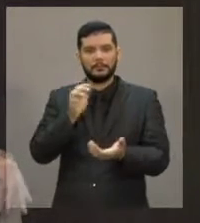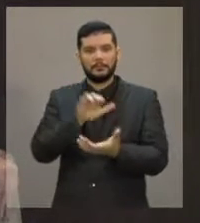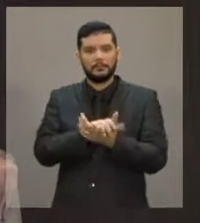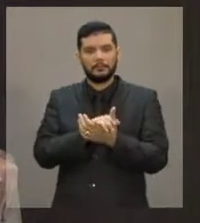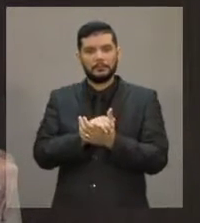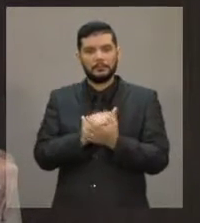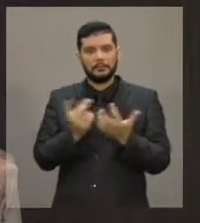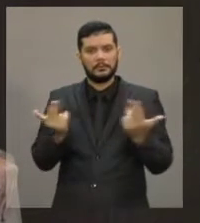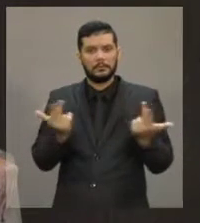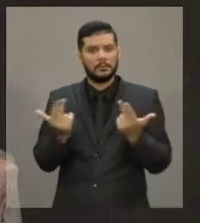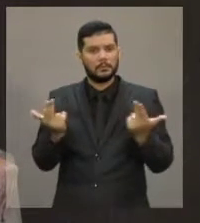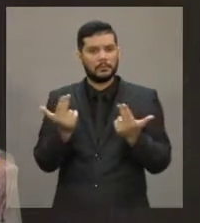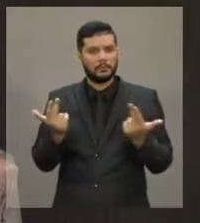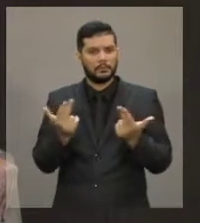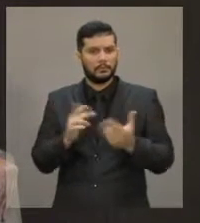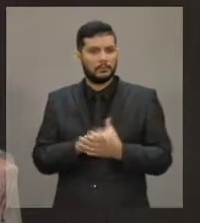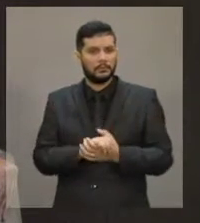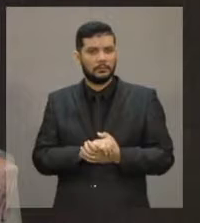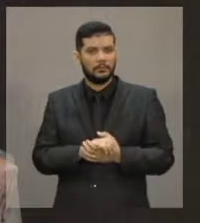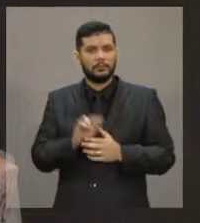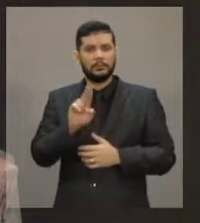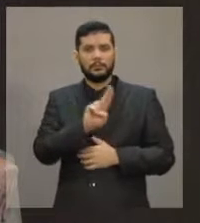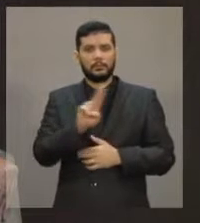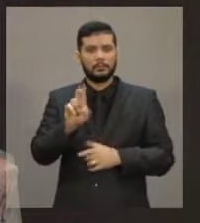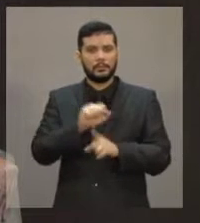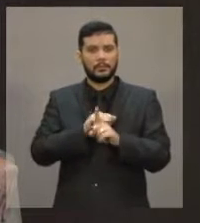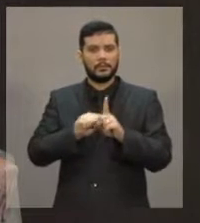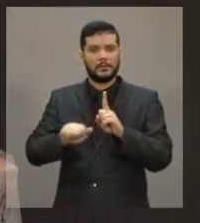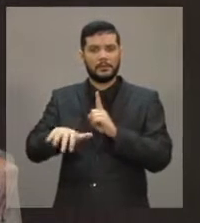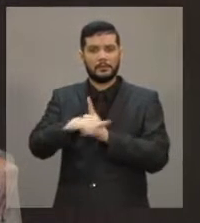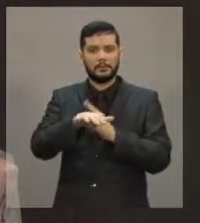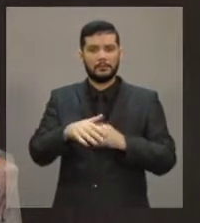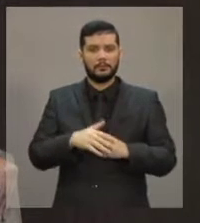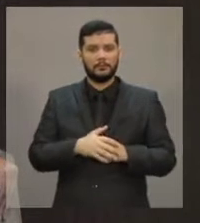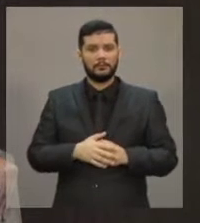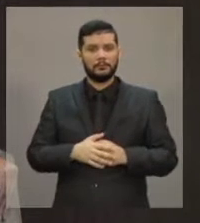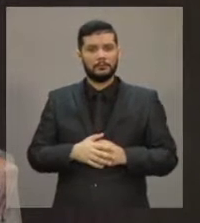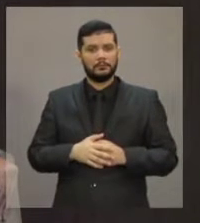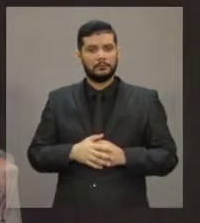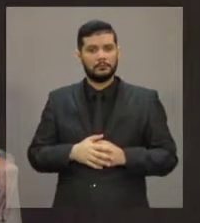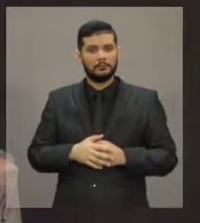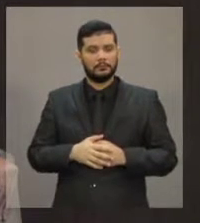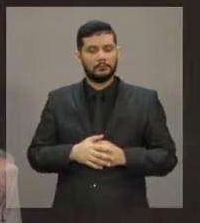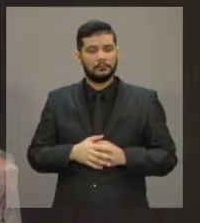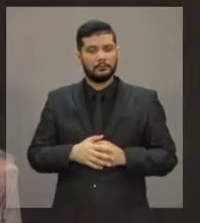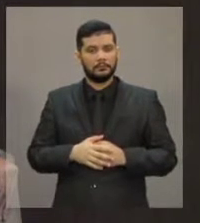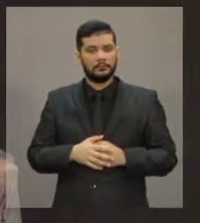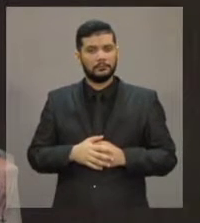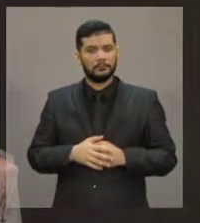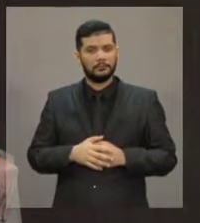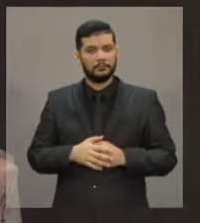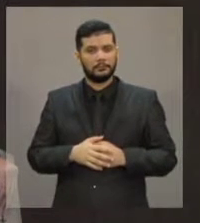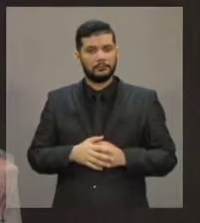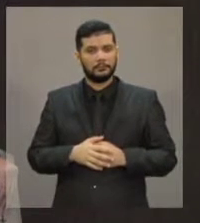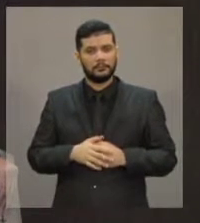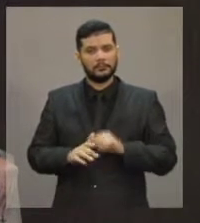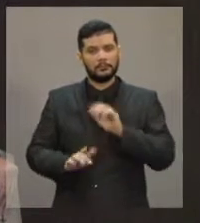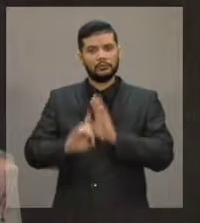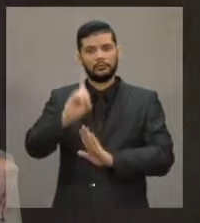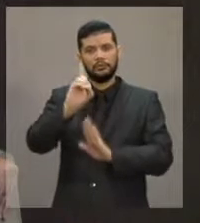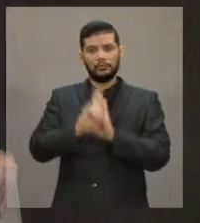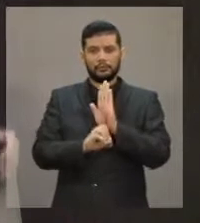igualitário entre pessoas do mesmo sexo, ao nome social de pessoas transgêneras ou transexuais, ou o direito